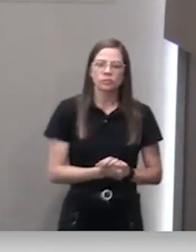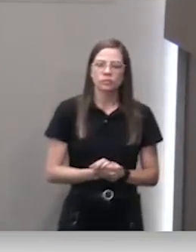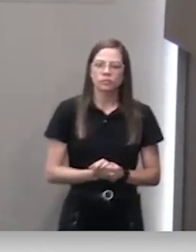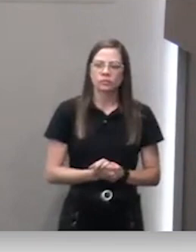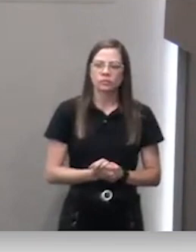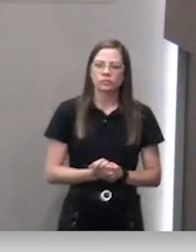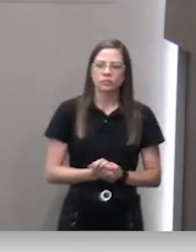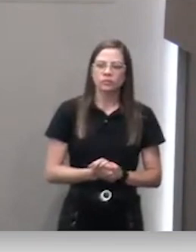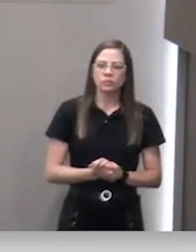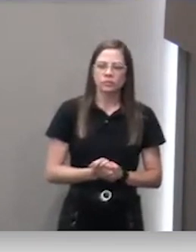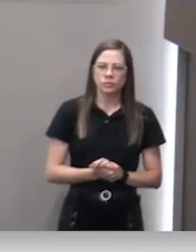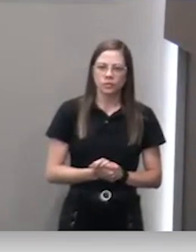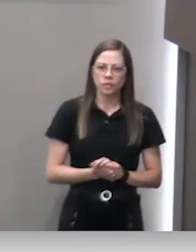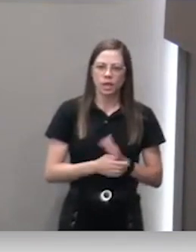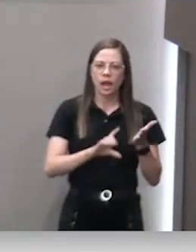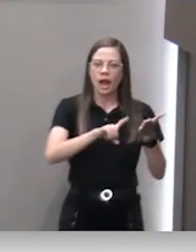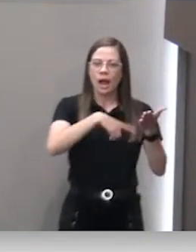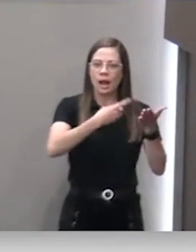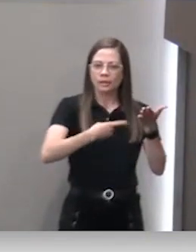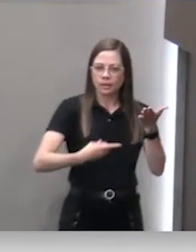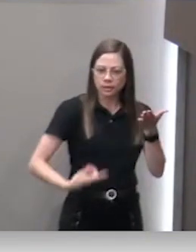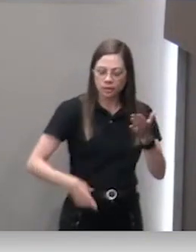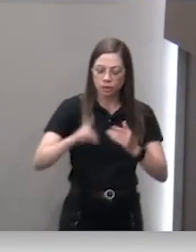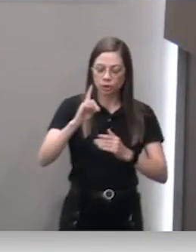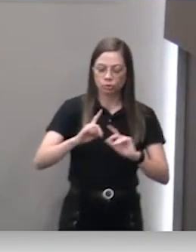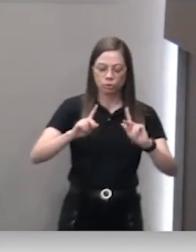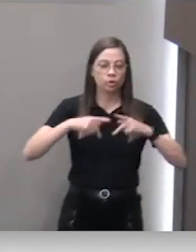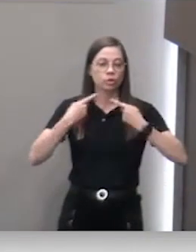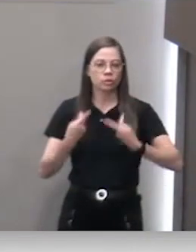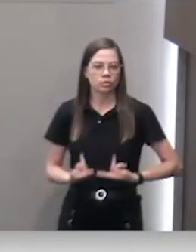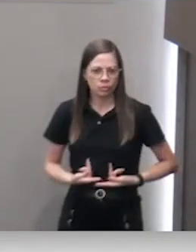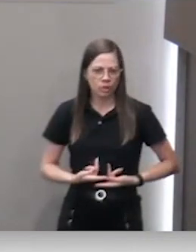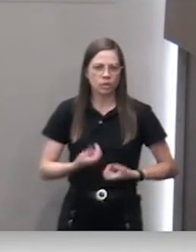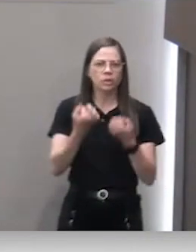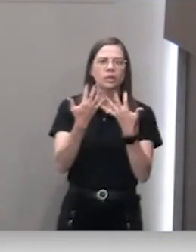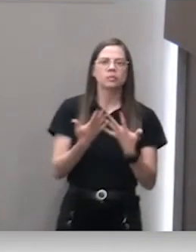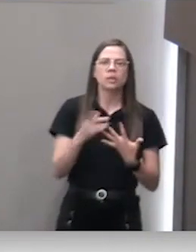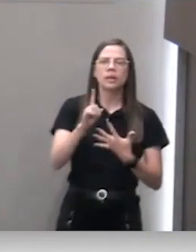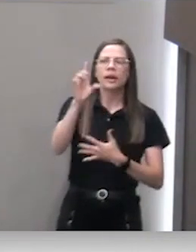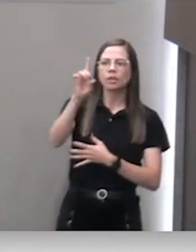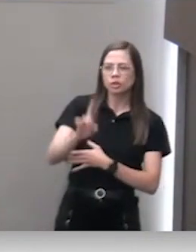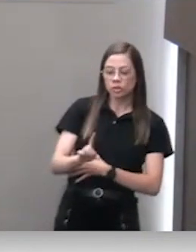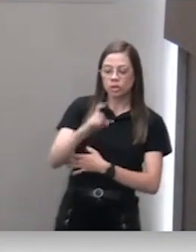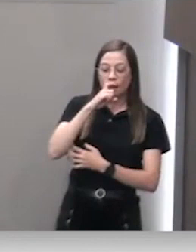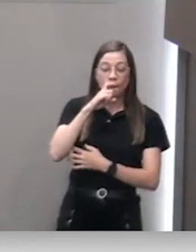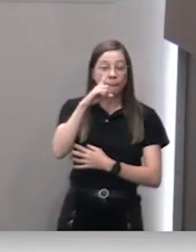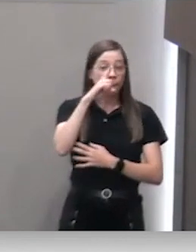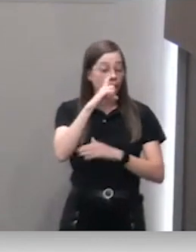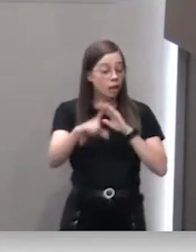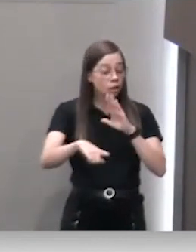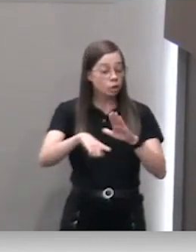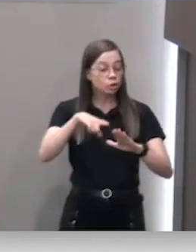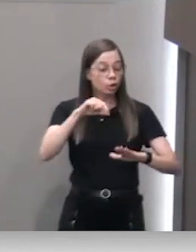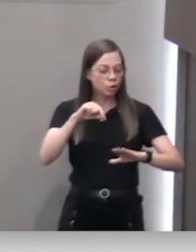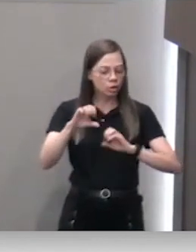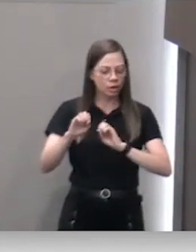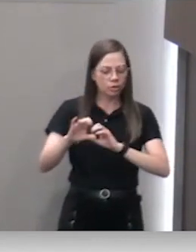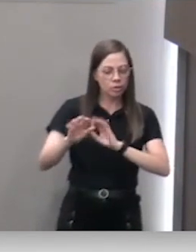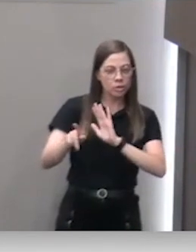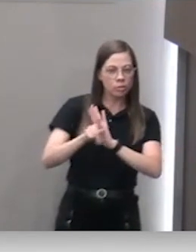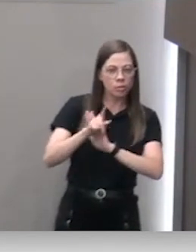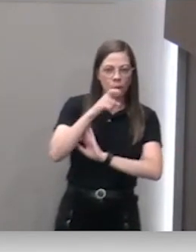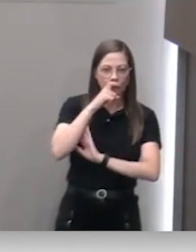A Declaração dos Direitos Humanos diz que é direito dos pais escolher prioritariamente a educação para seus